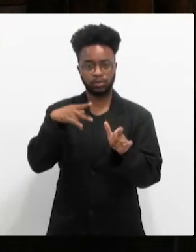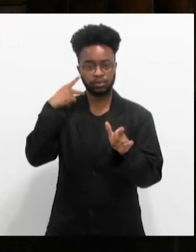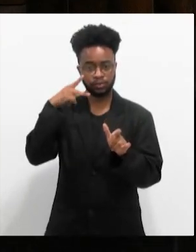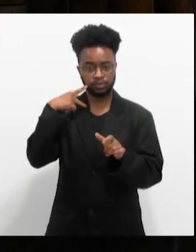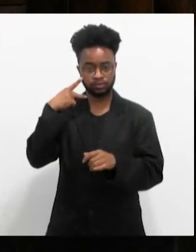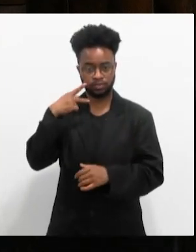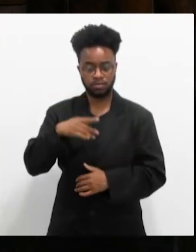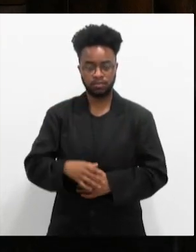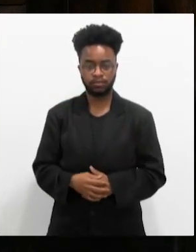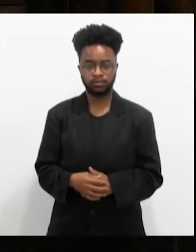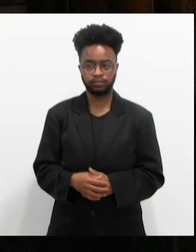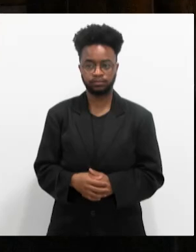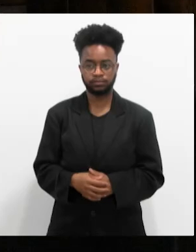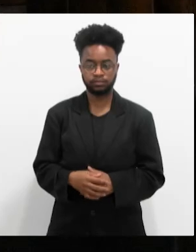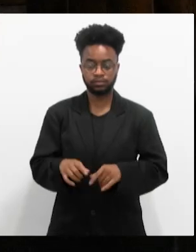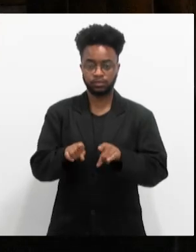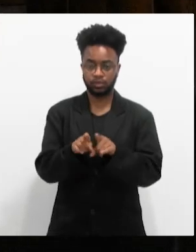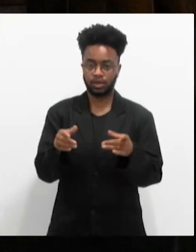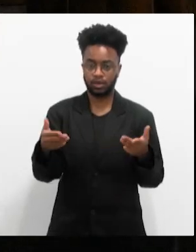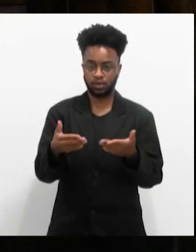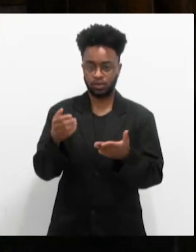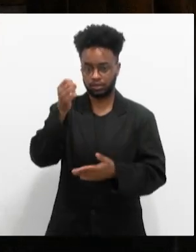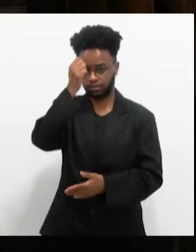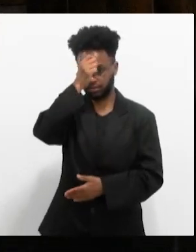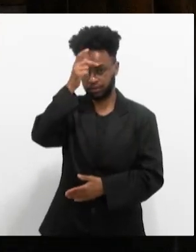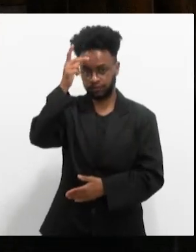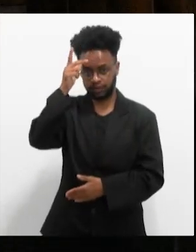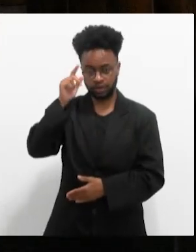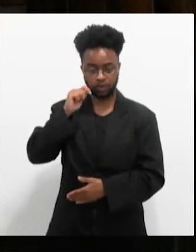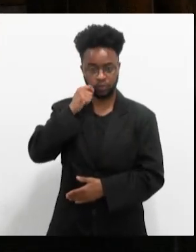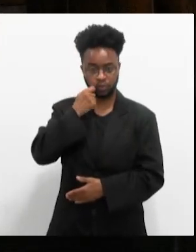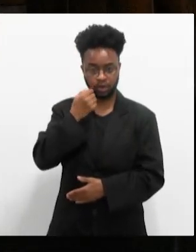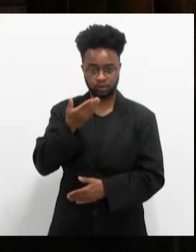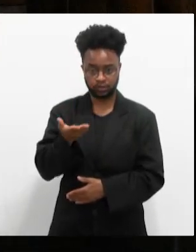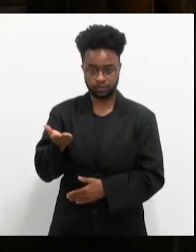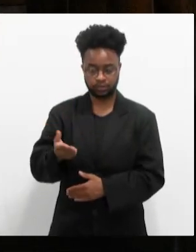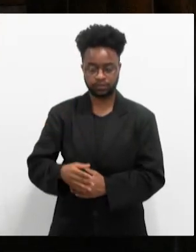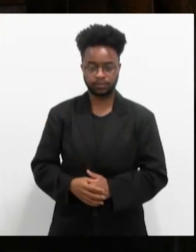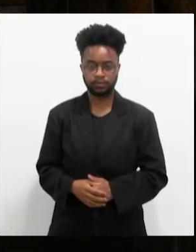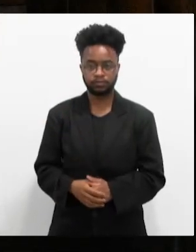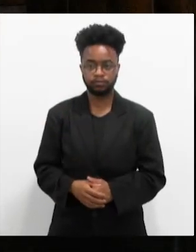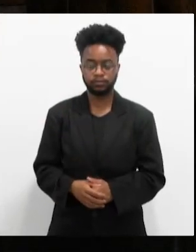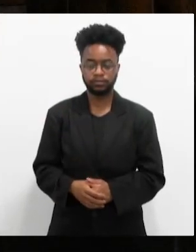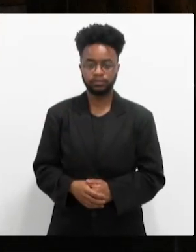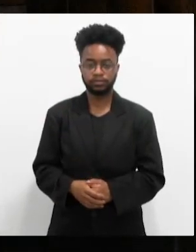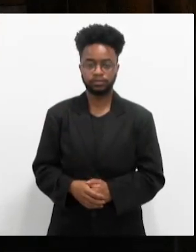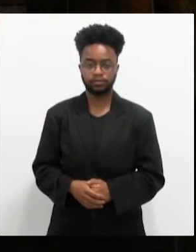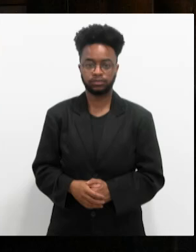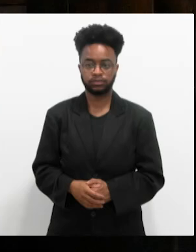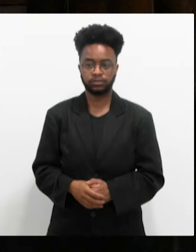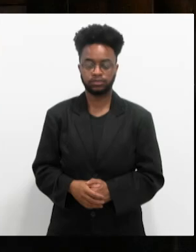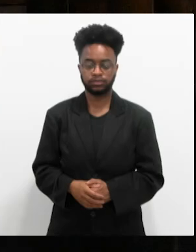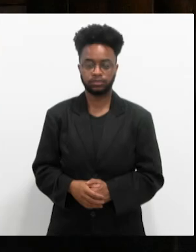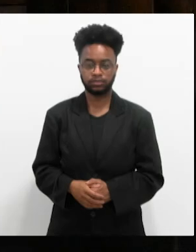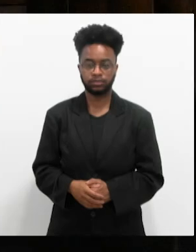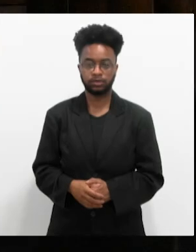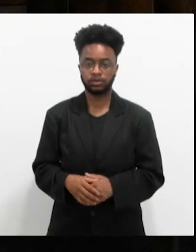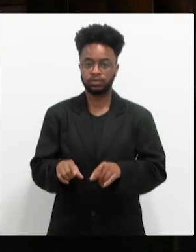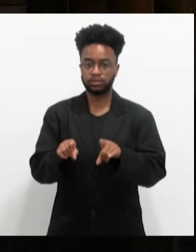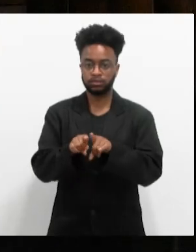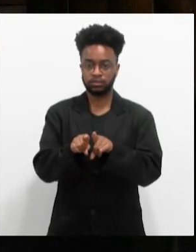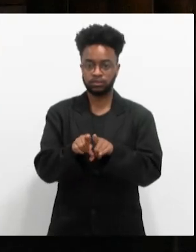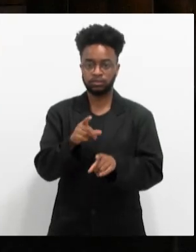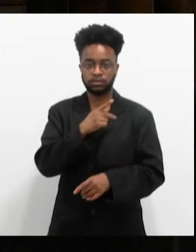inclusive o atual prefeito Eduardo Paes, inclusive o